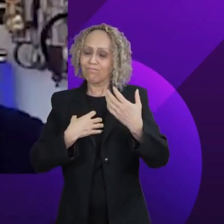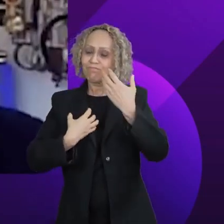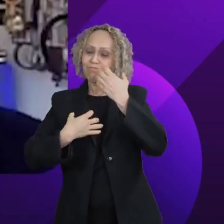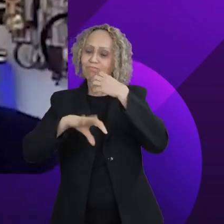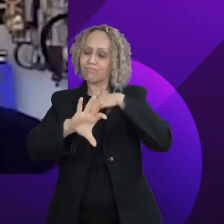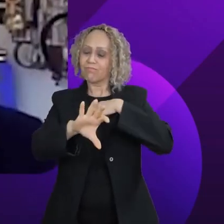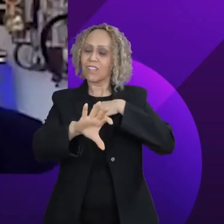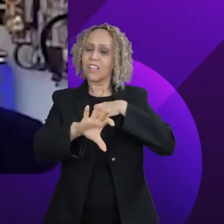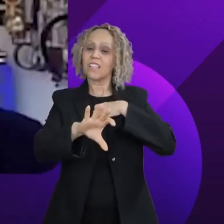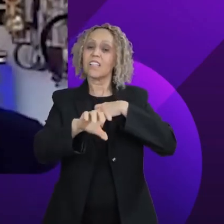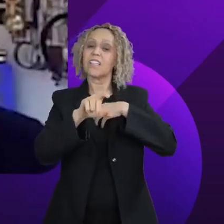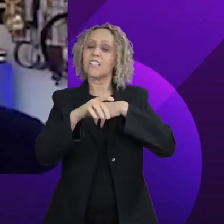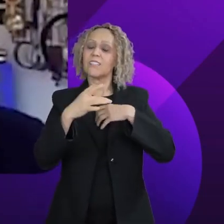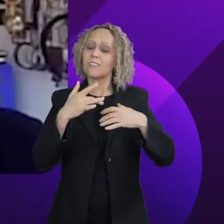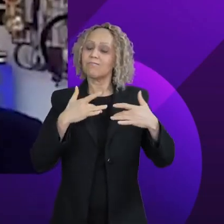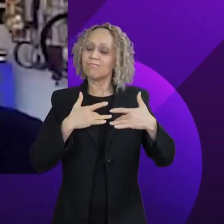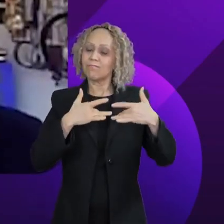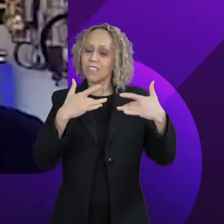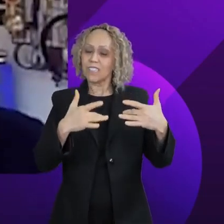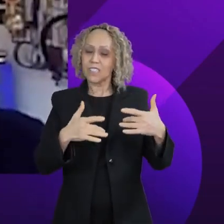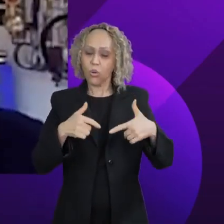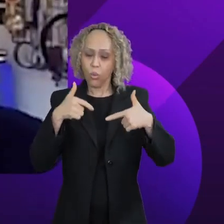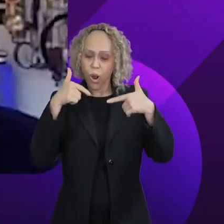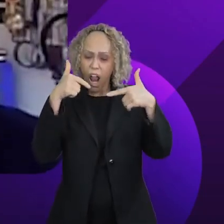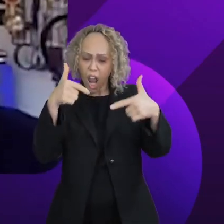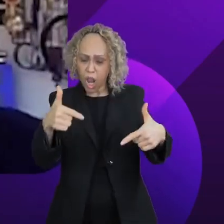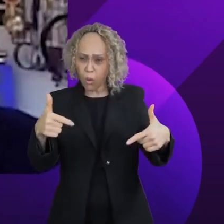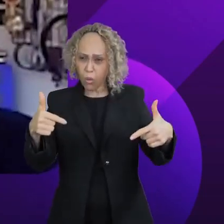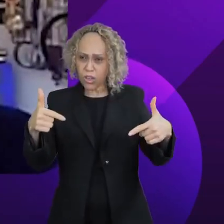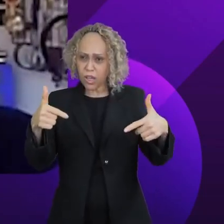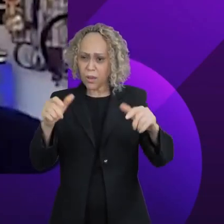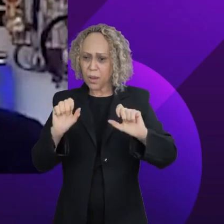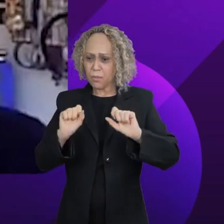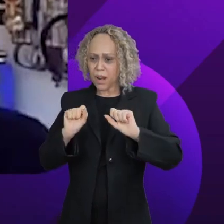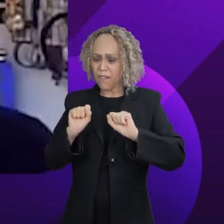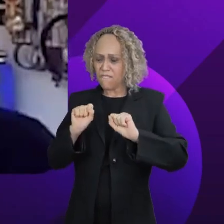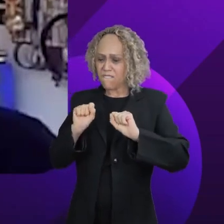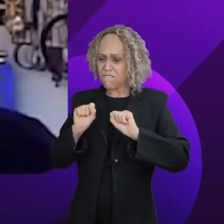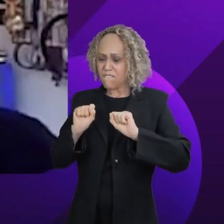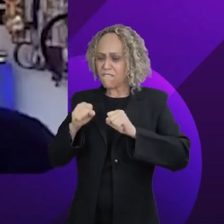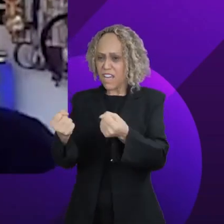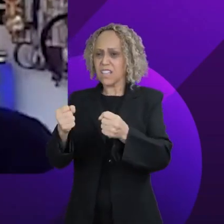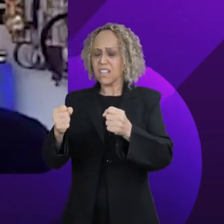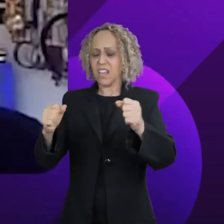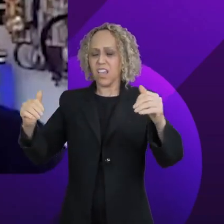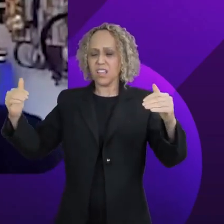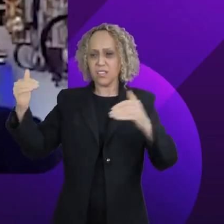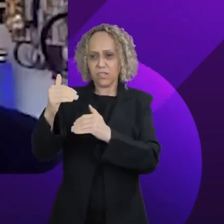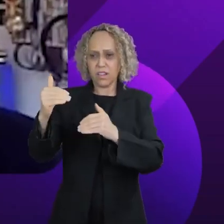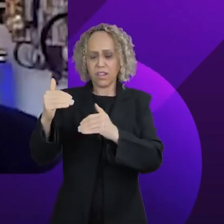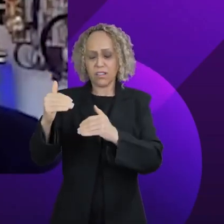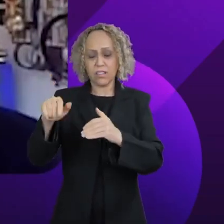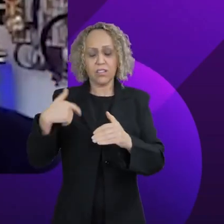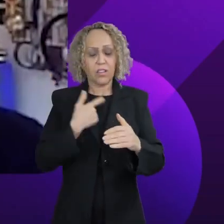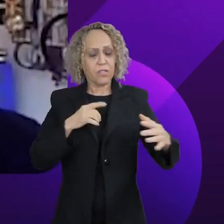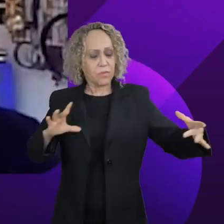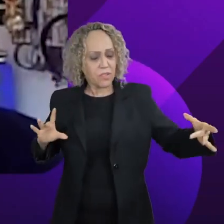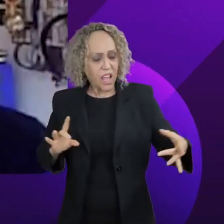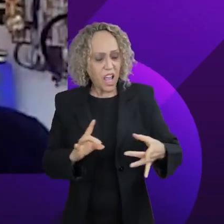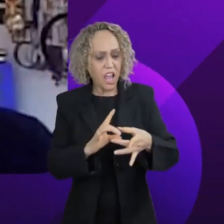luta pela desigualdade, que somam-se à luta pela justiça. Vamos